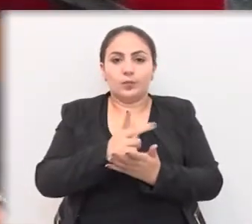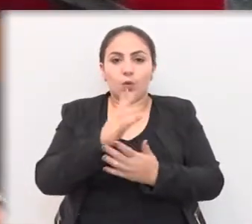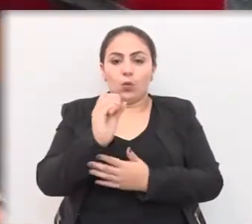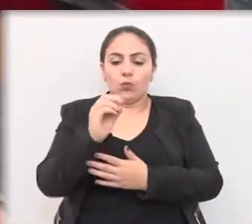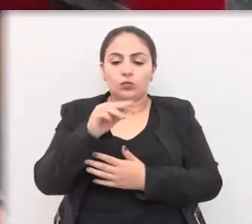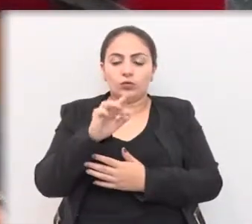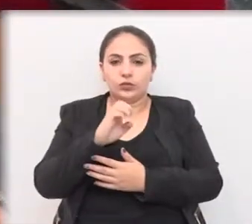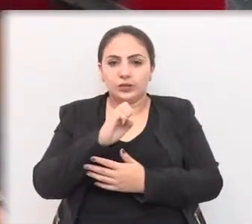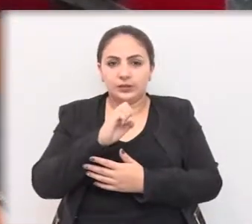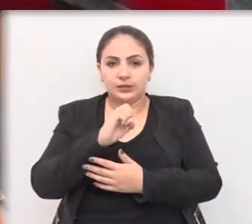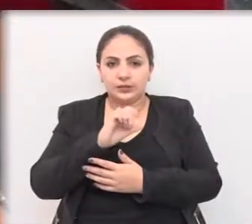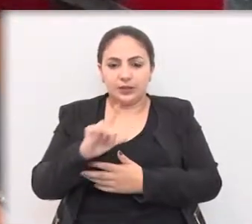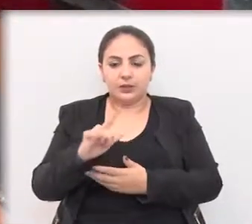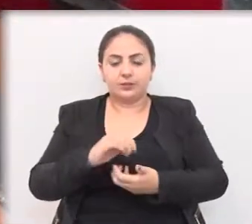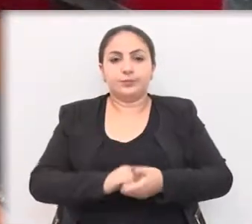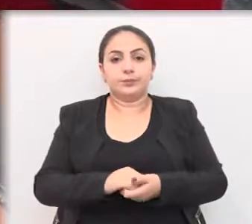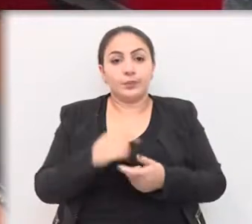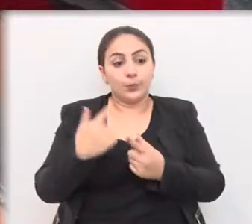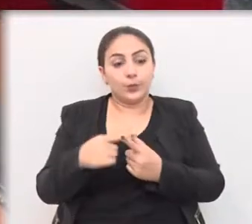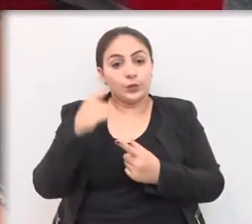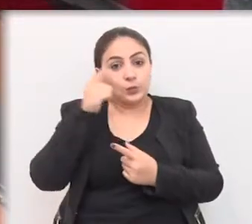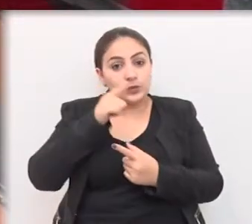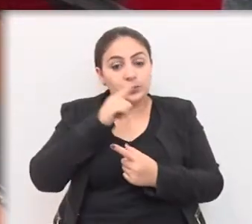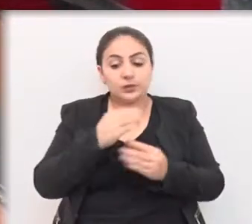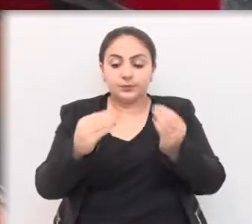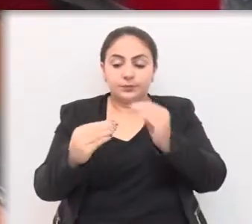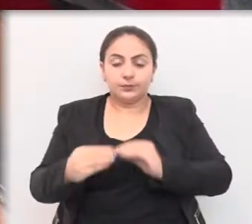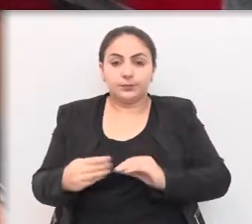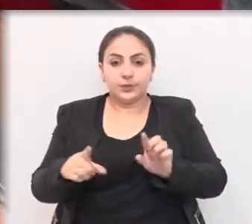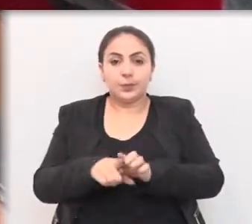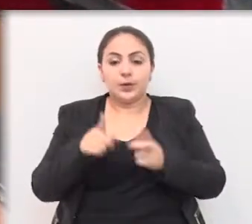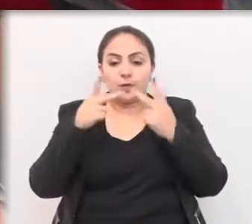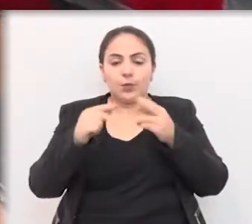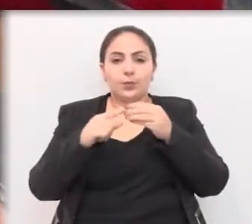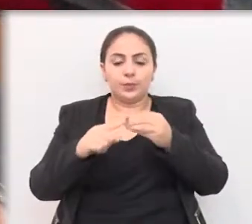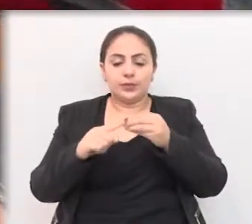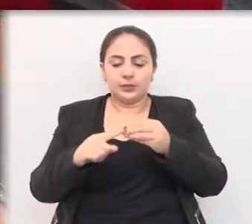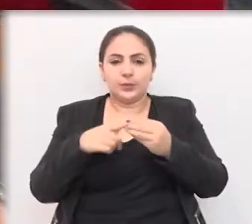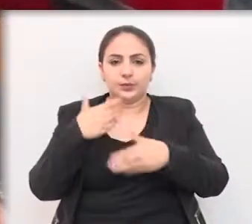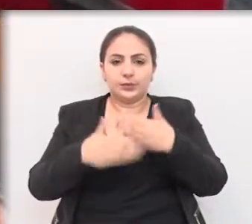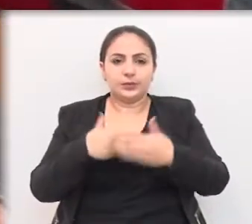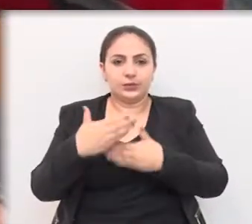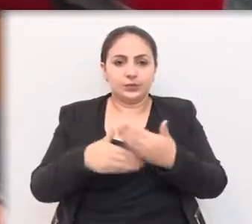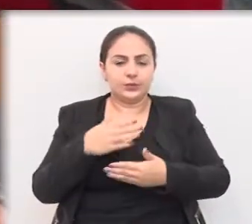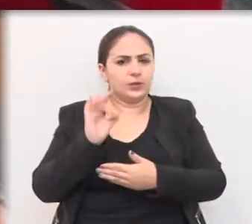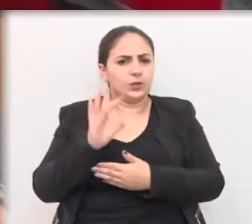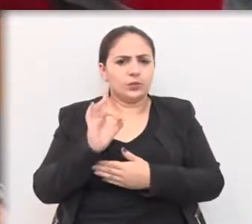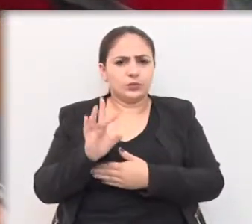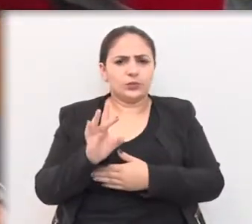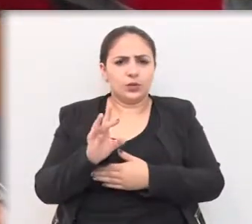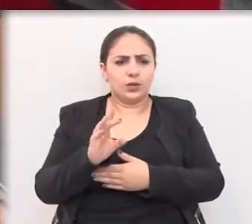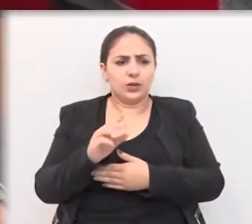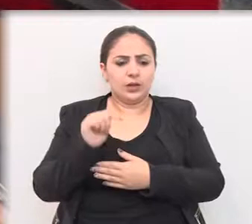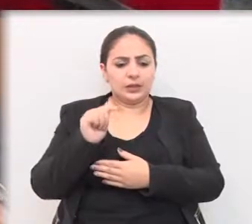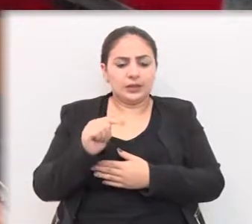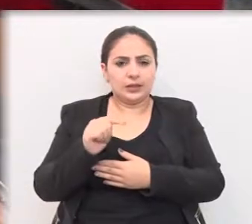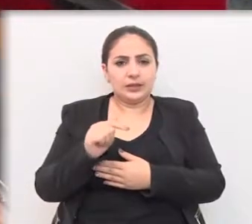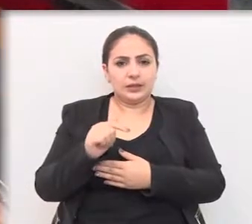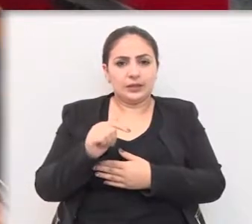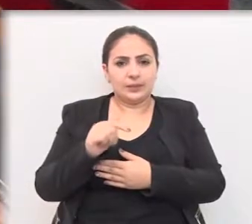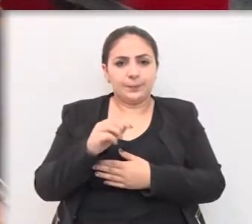continental, país que deverá se colocar também como protagonista no desenvolvimento, não somente da América